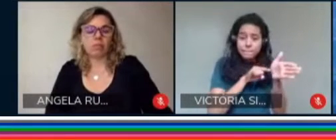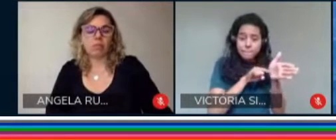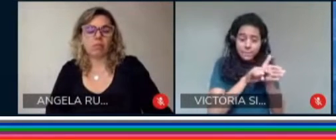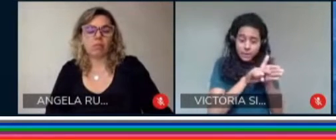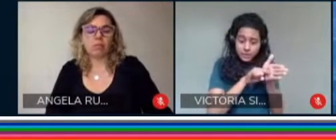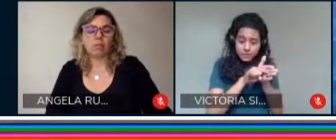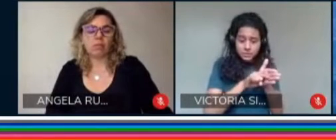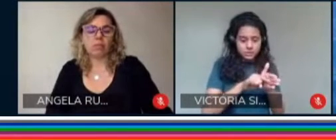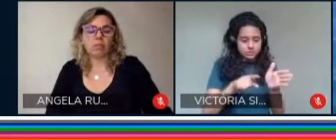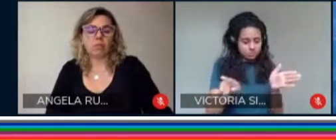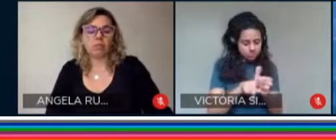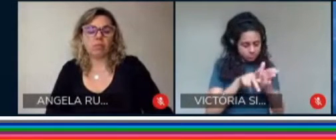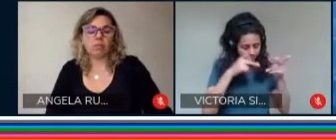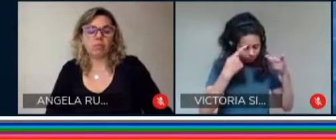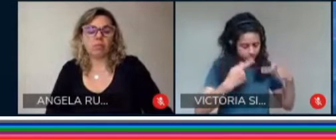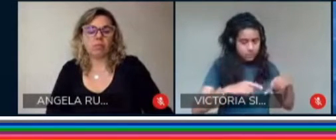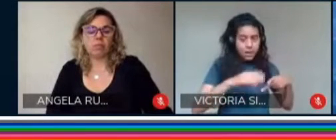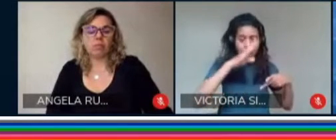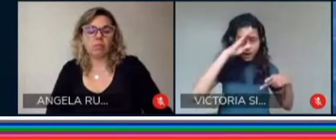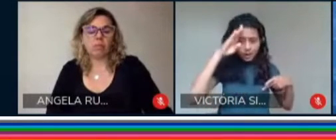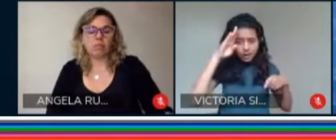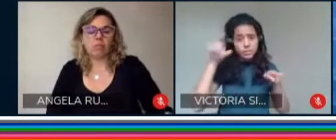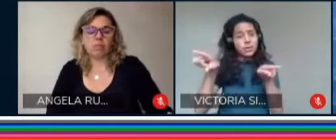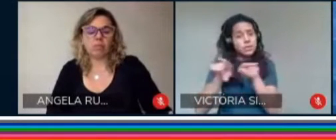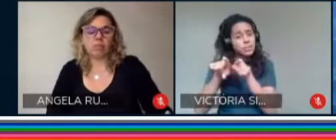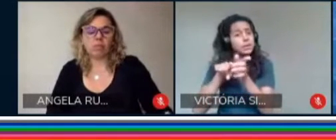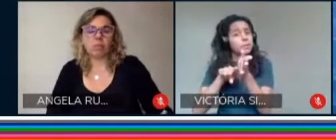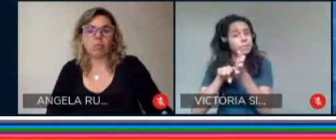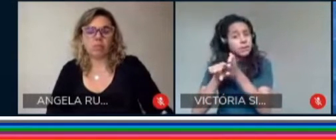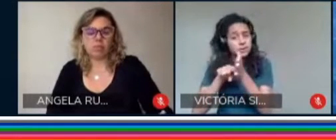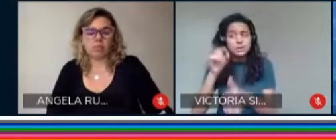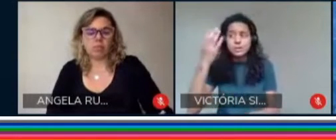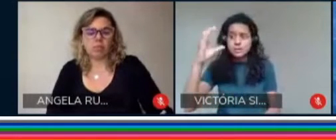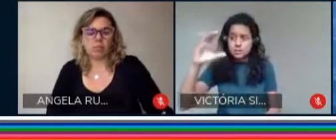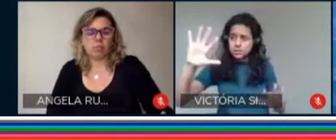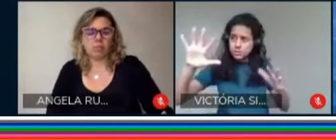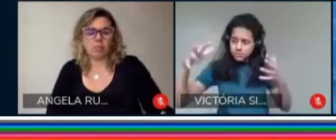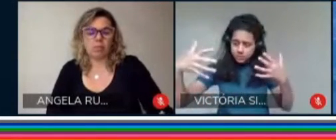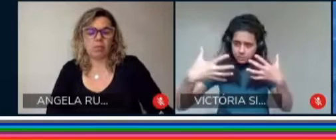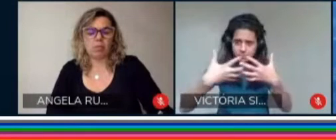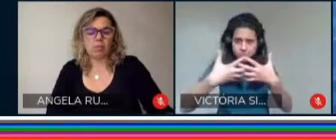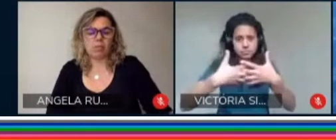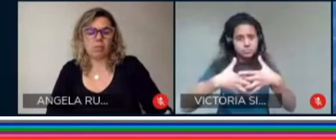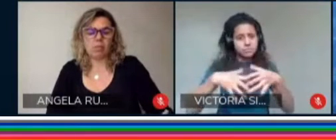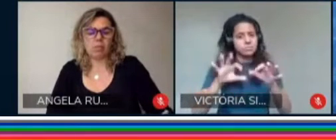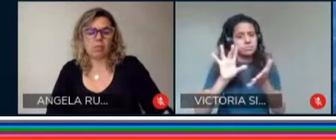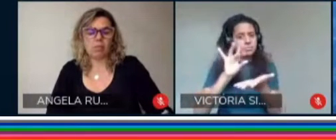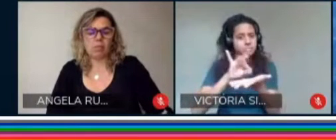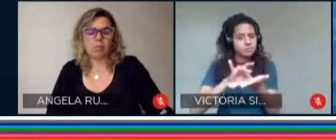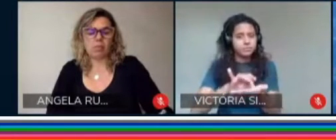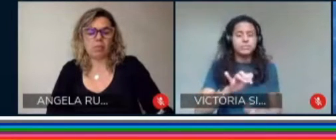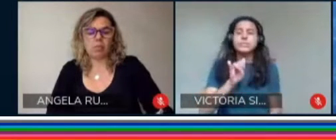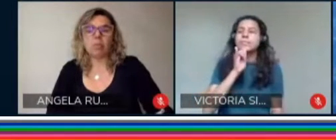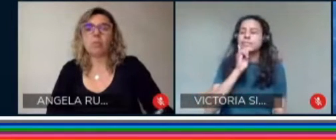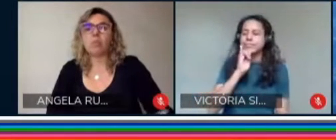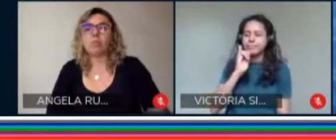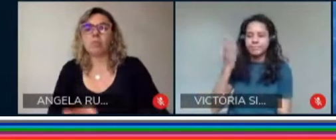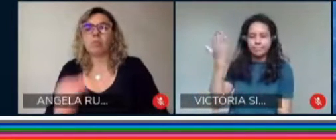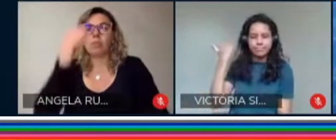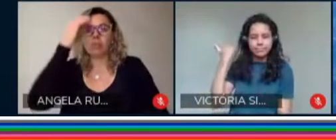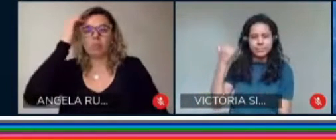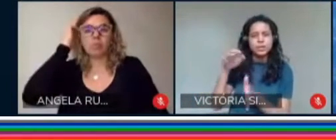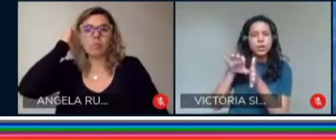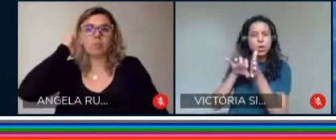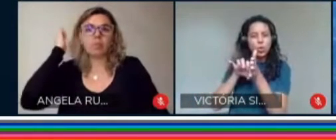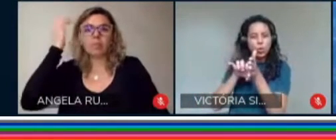sempre conversando com outras coisas, outras pessoas. Um tempo atrás, o Google tinha uma frase logo embaixo